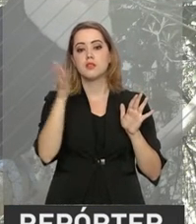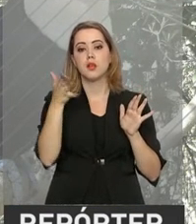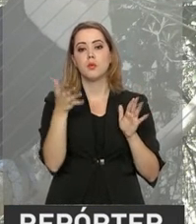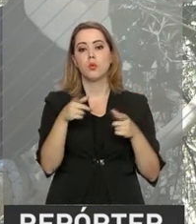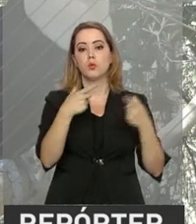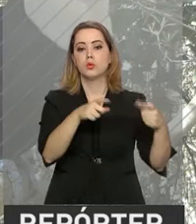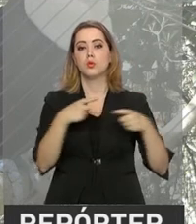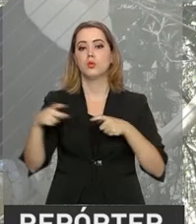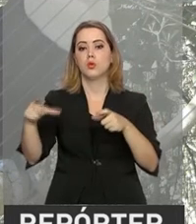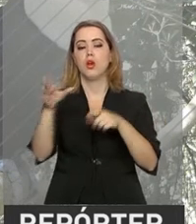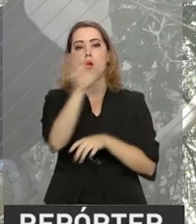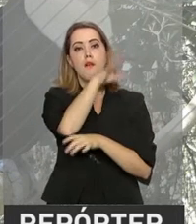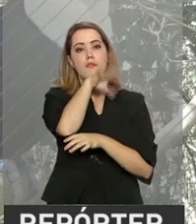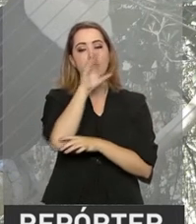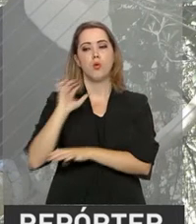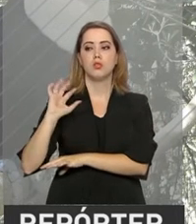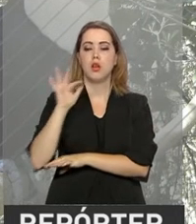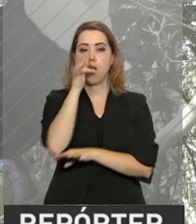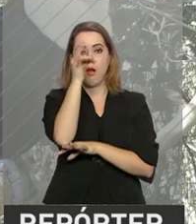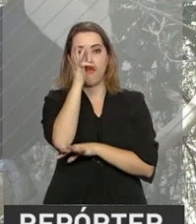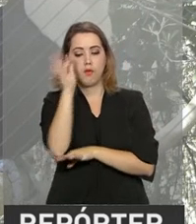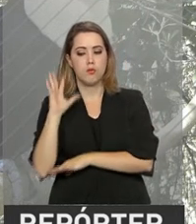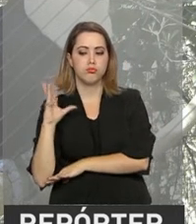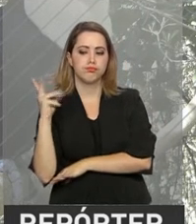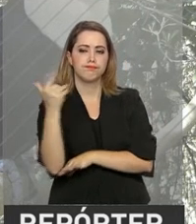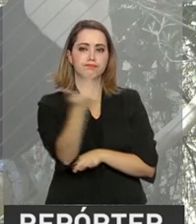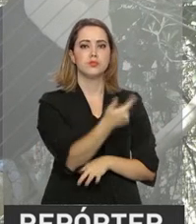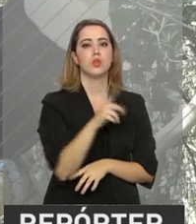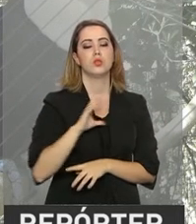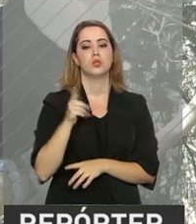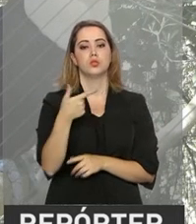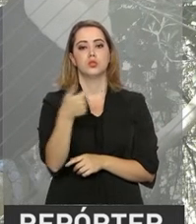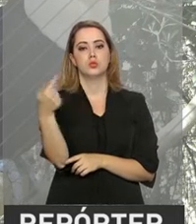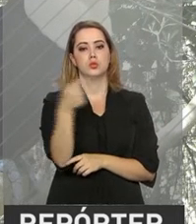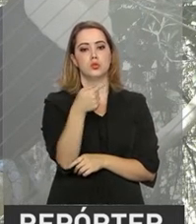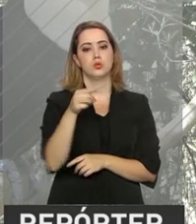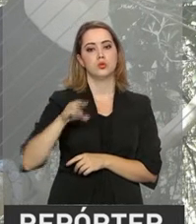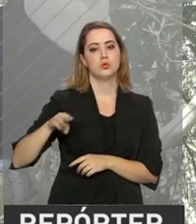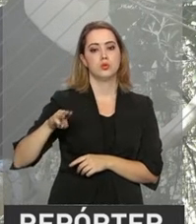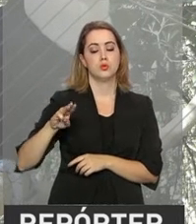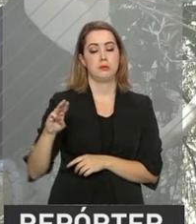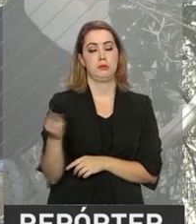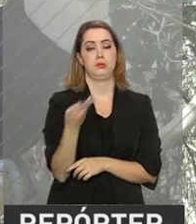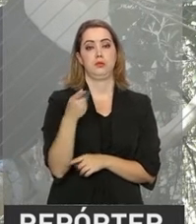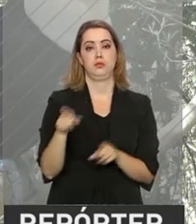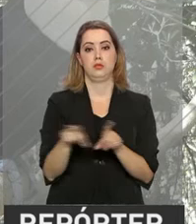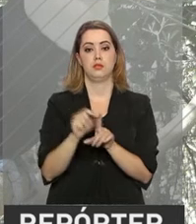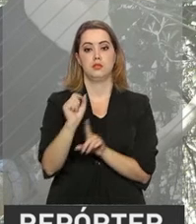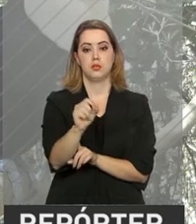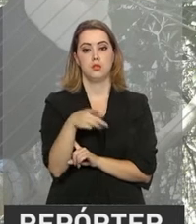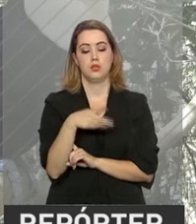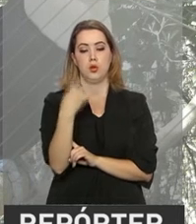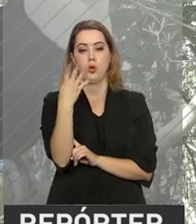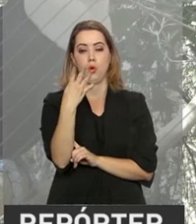7 mil quilômetros de todo o litoral brasileiro das mais de quatro mil espécies identificadas